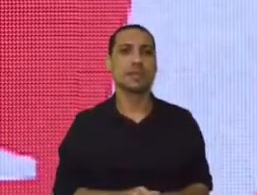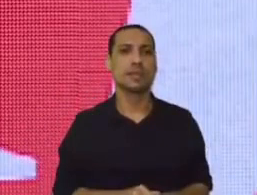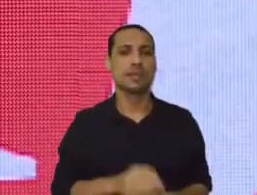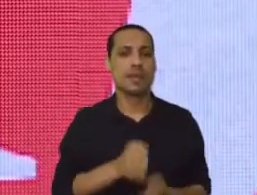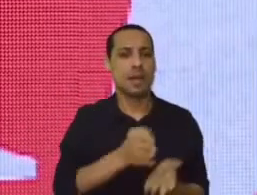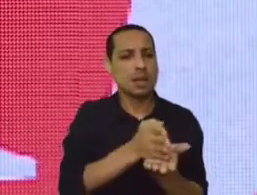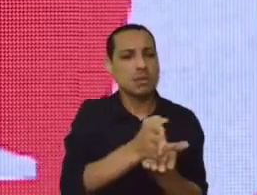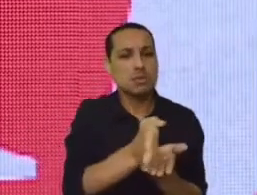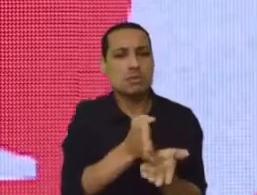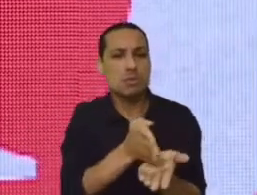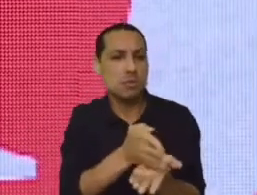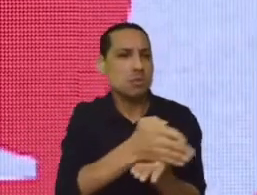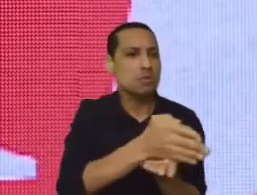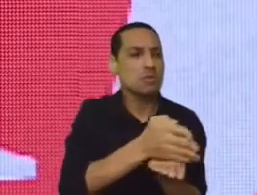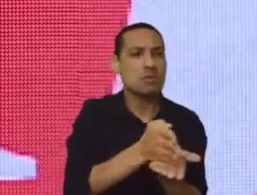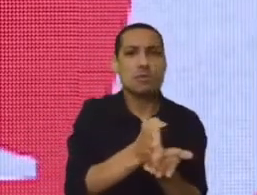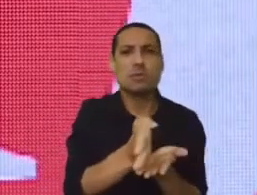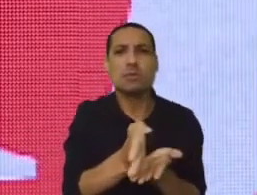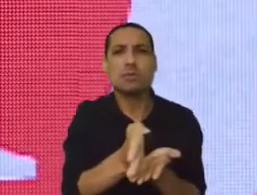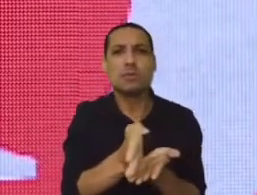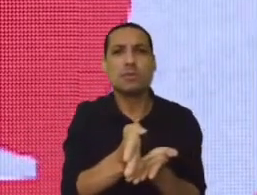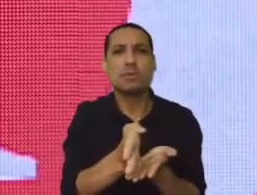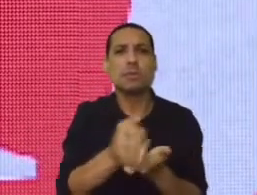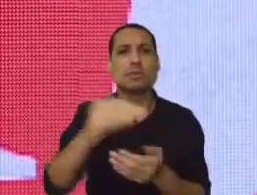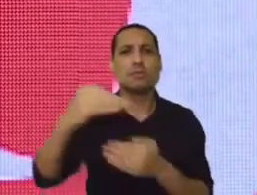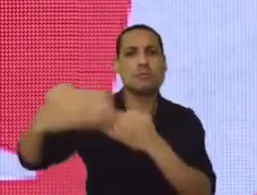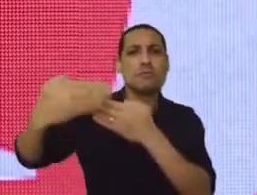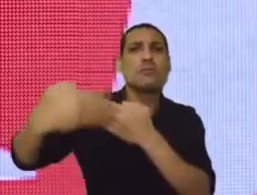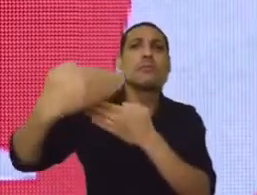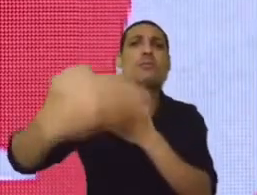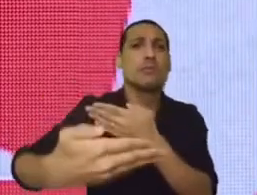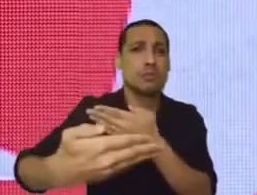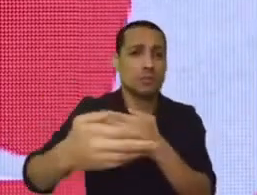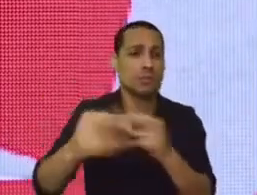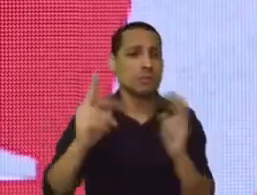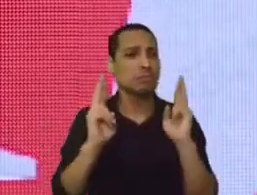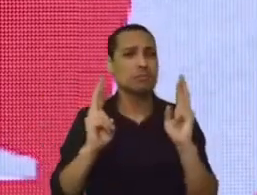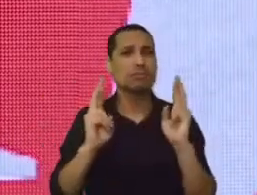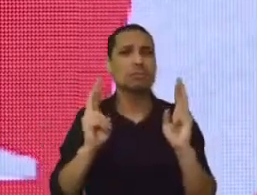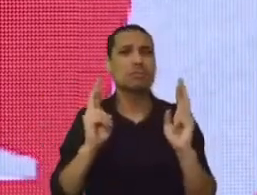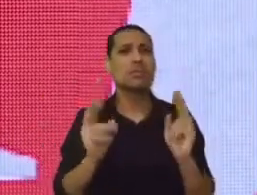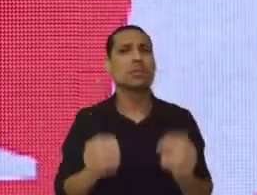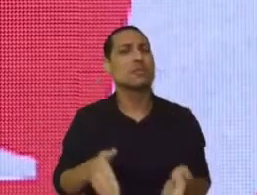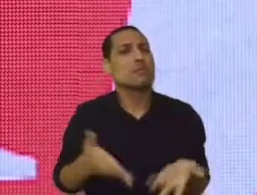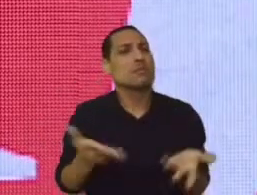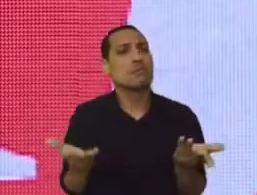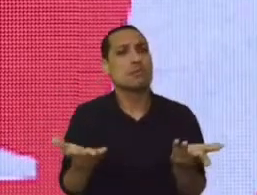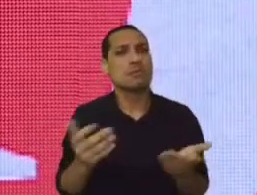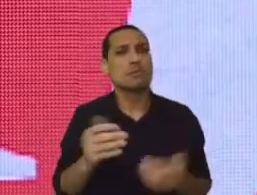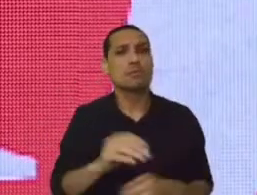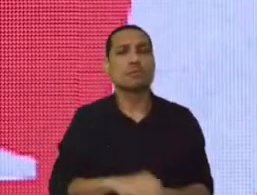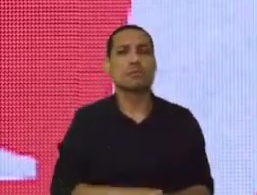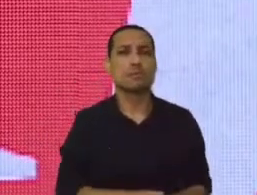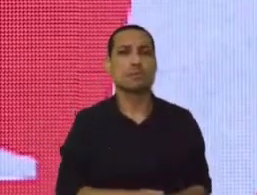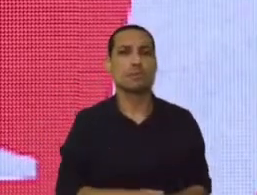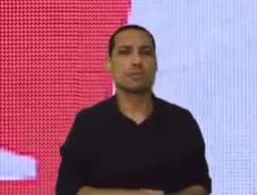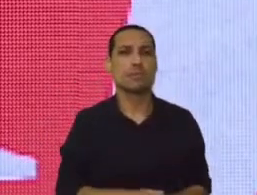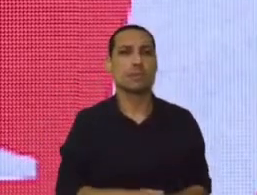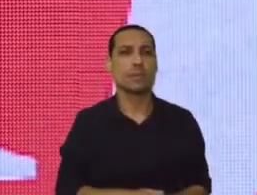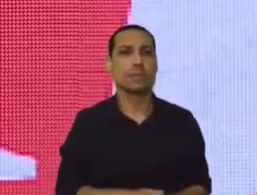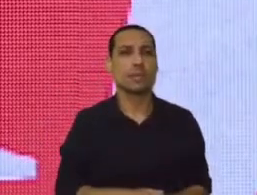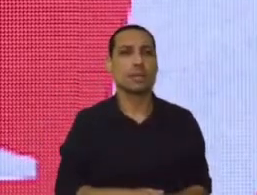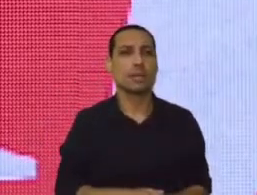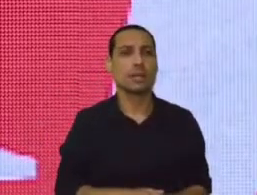as mudanças, e tem uma expectativa enorme de que a CUT aponte esse caminho. Porque a CUT, pela sua história de 38 anos, por